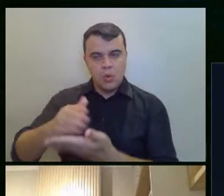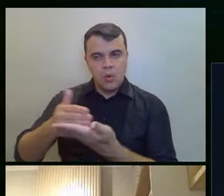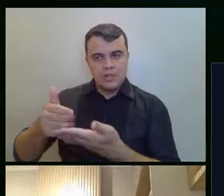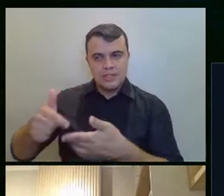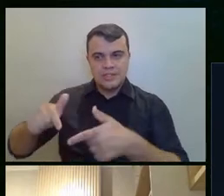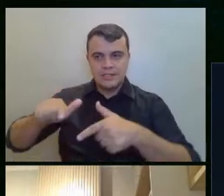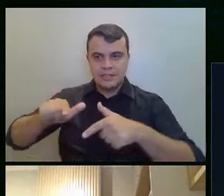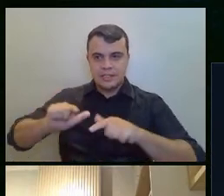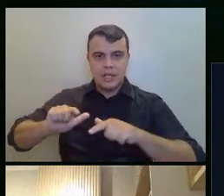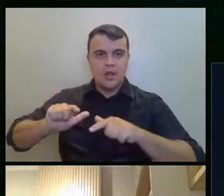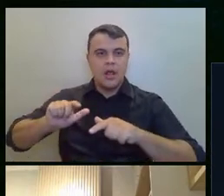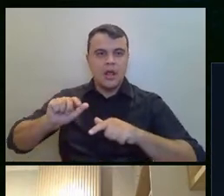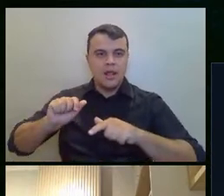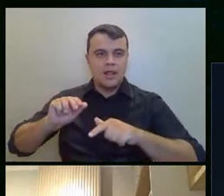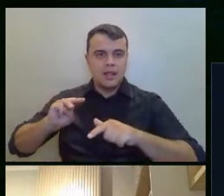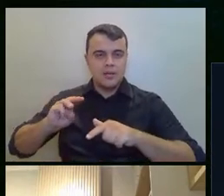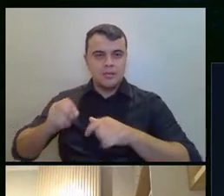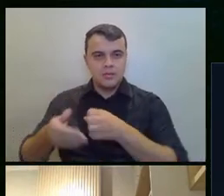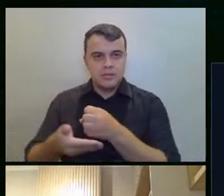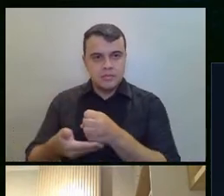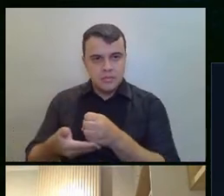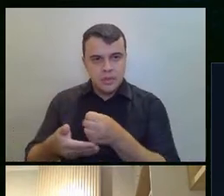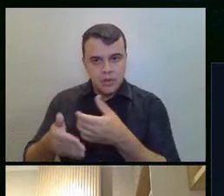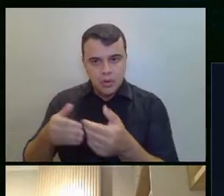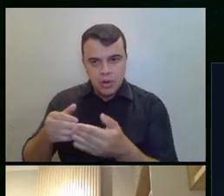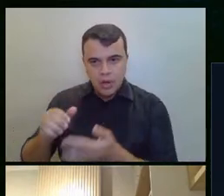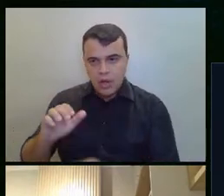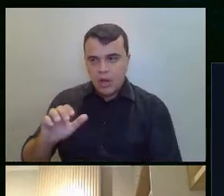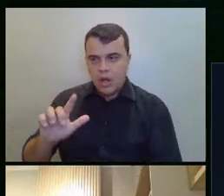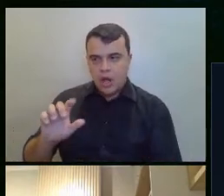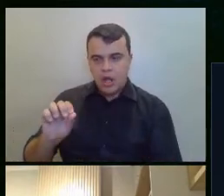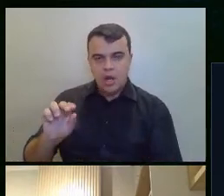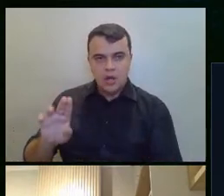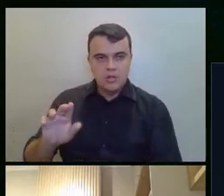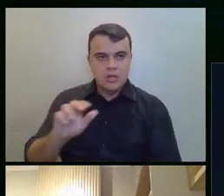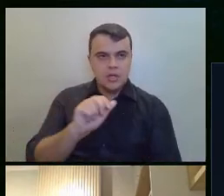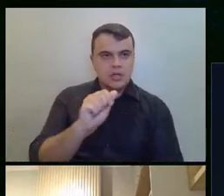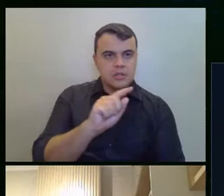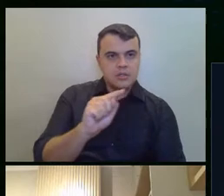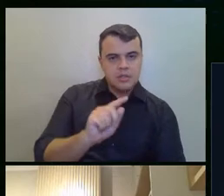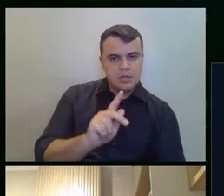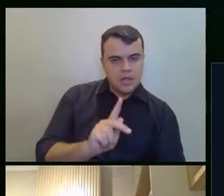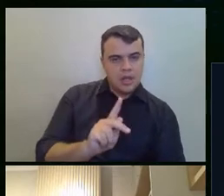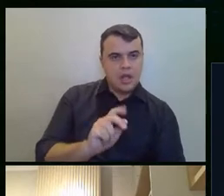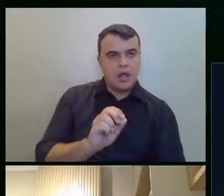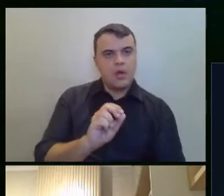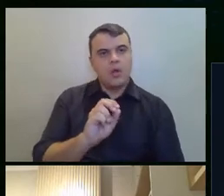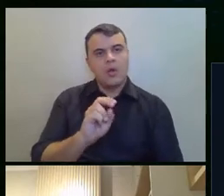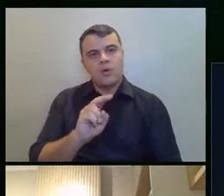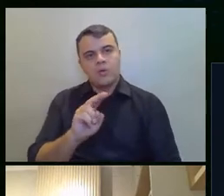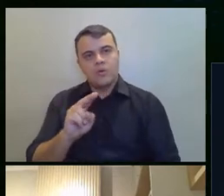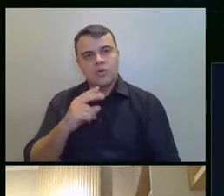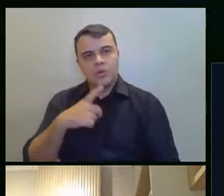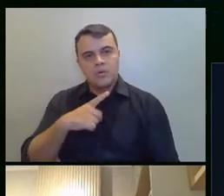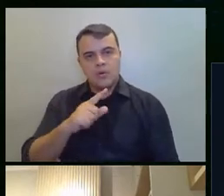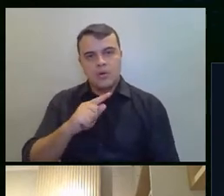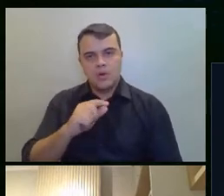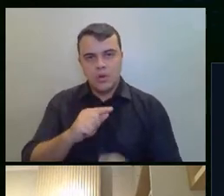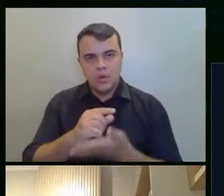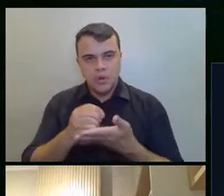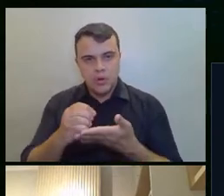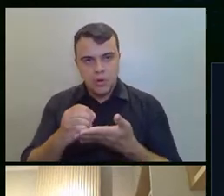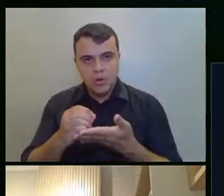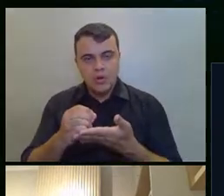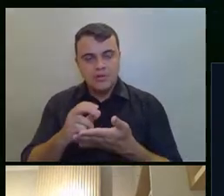de entrada tanto em qualquer Cloud né tem tanto a zk900 ou tem o do Google também digital